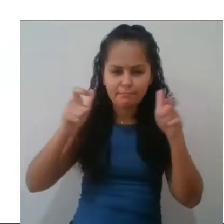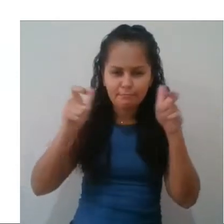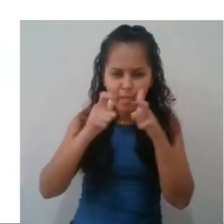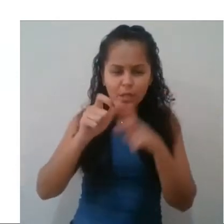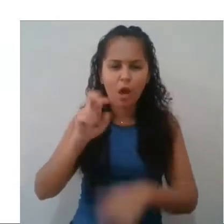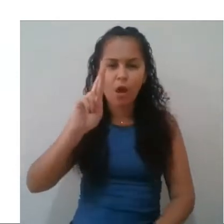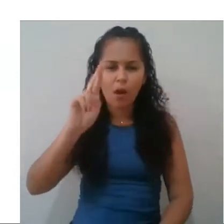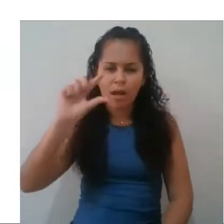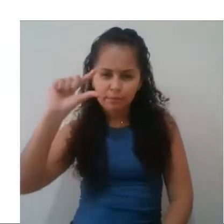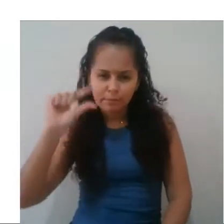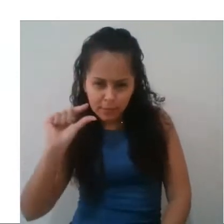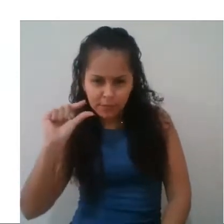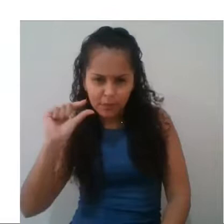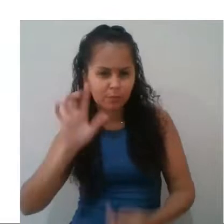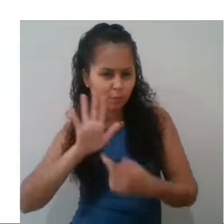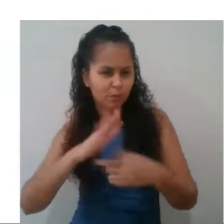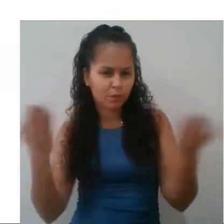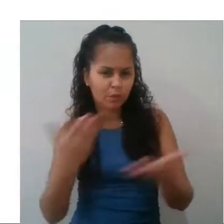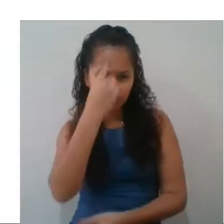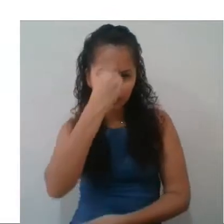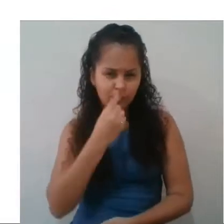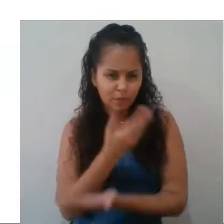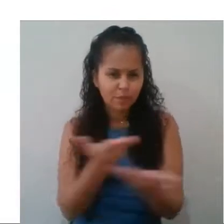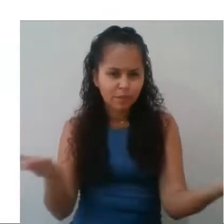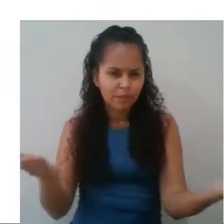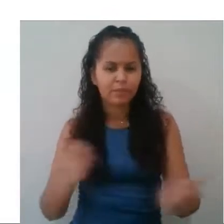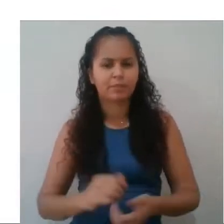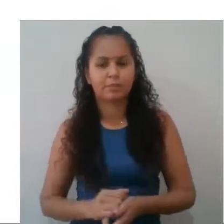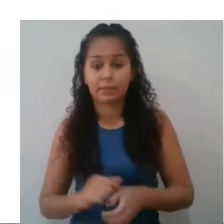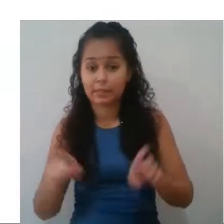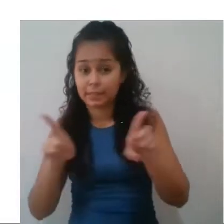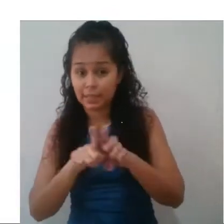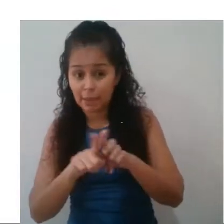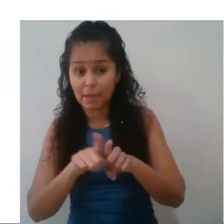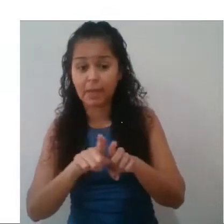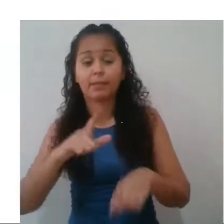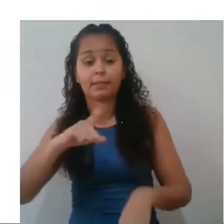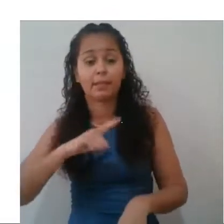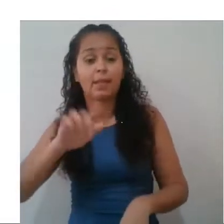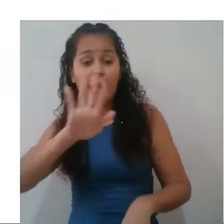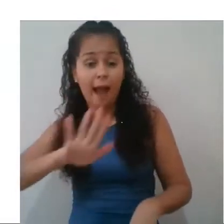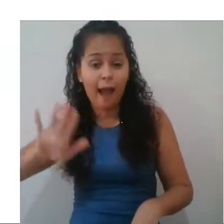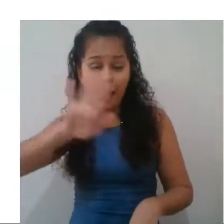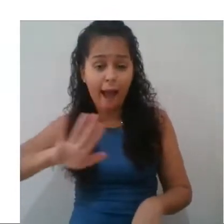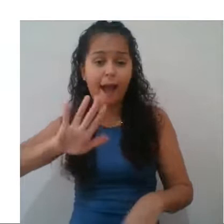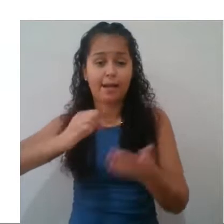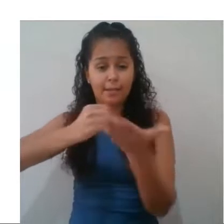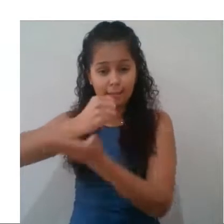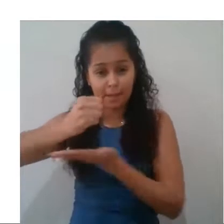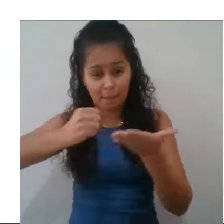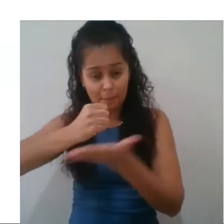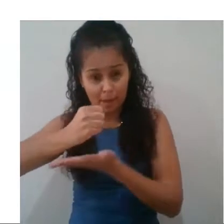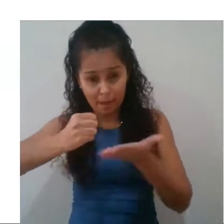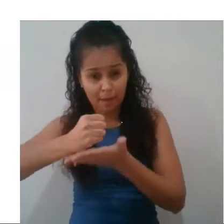estou representando na figura para vocês. Nós também teremos a área da base maior, de um tronco de pirâmide,